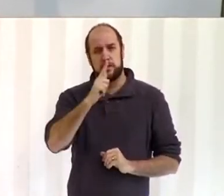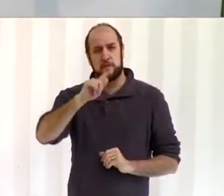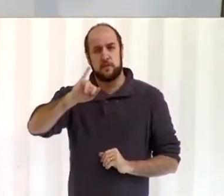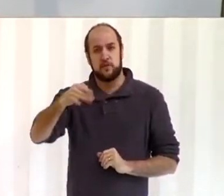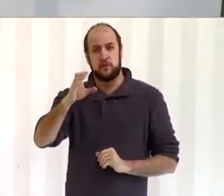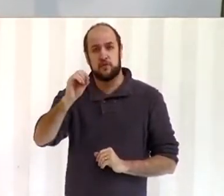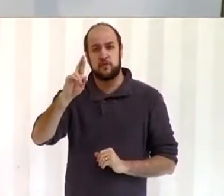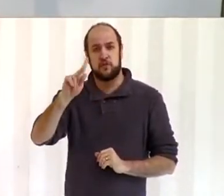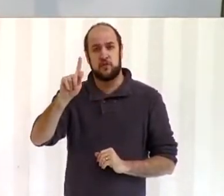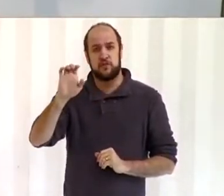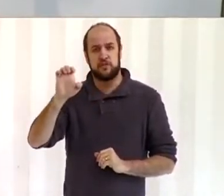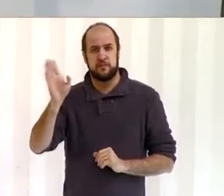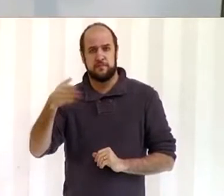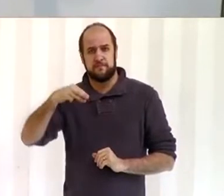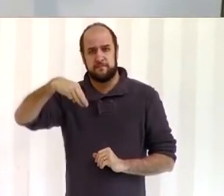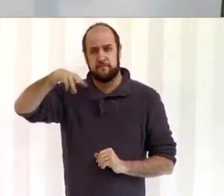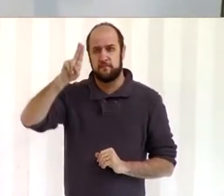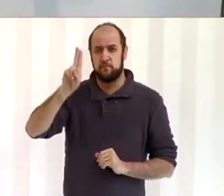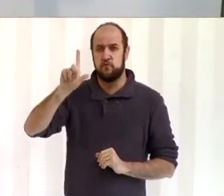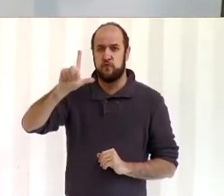conhecida,